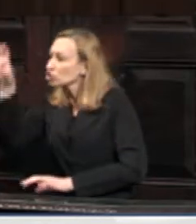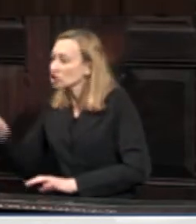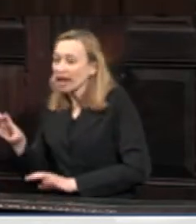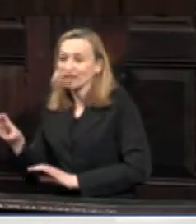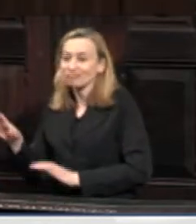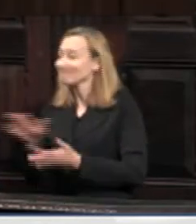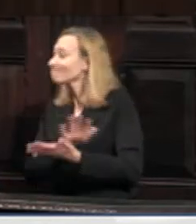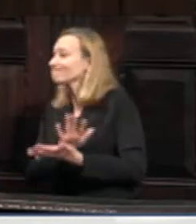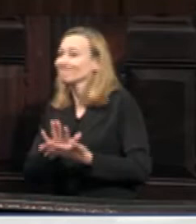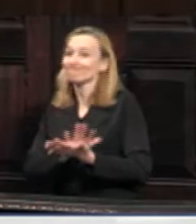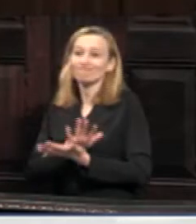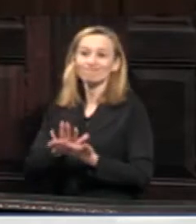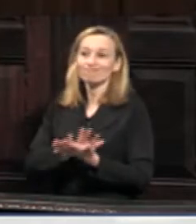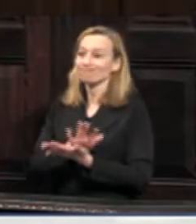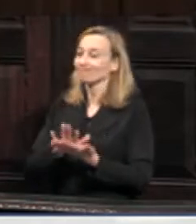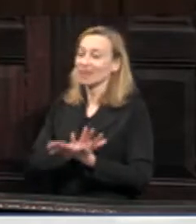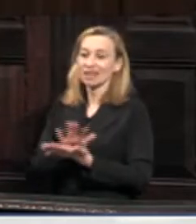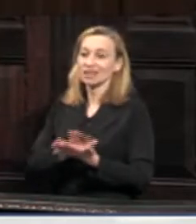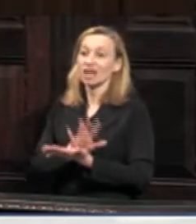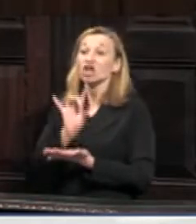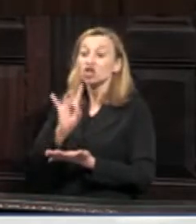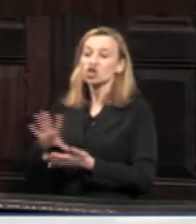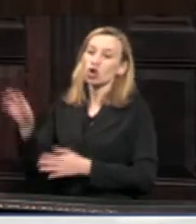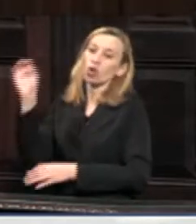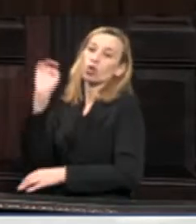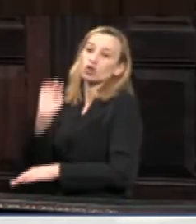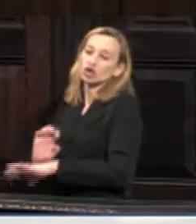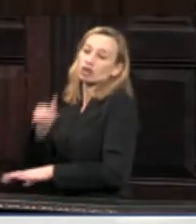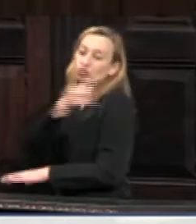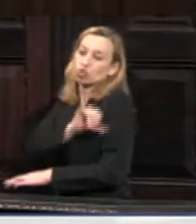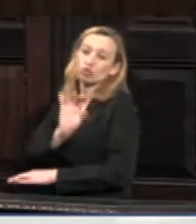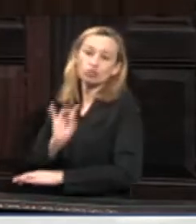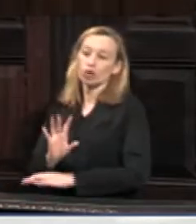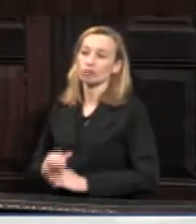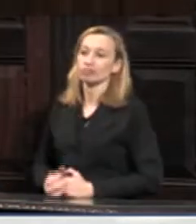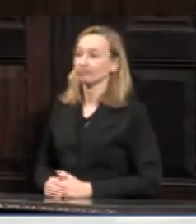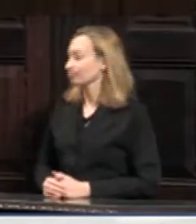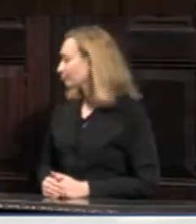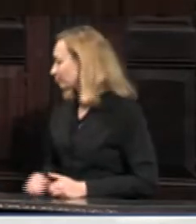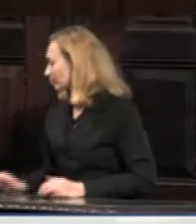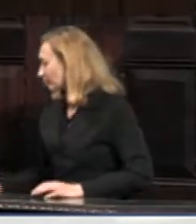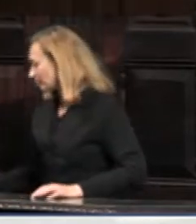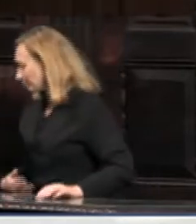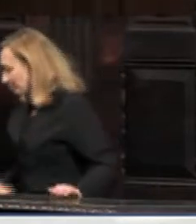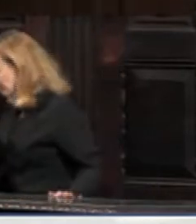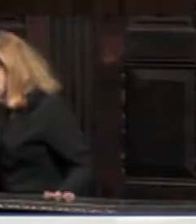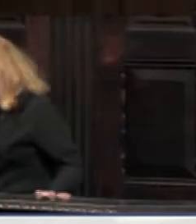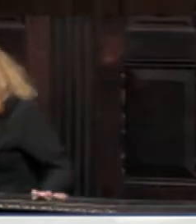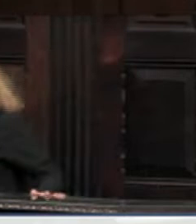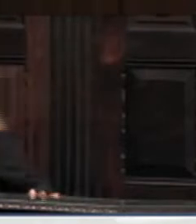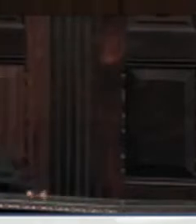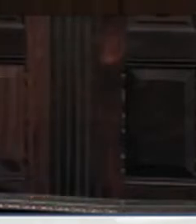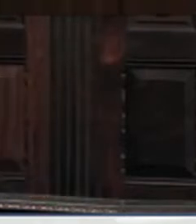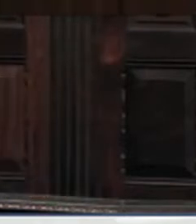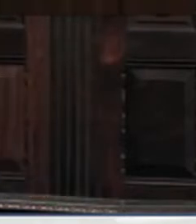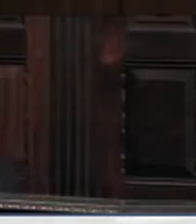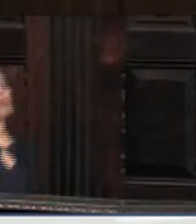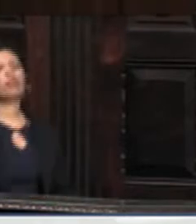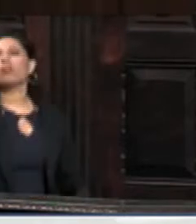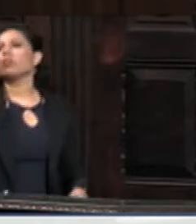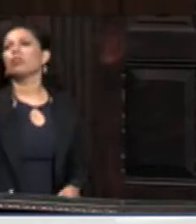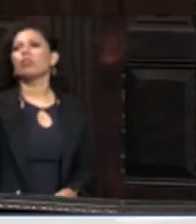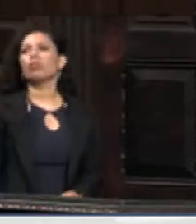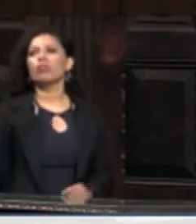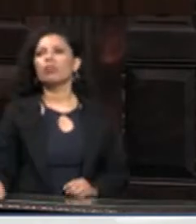estado do Brasil um hospital federal está sob a responsabilidade do governo federal. E aqui no